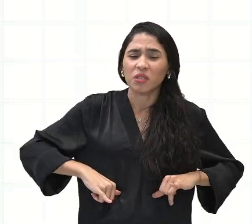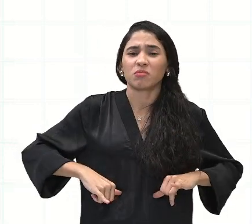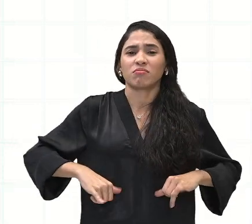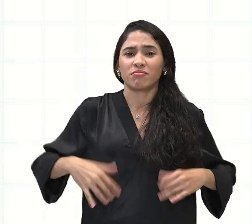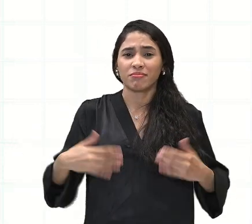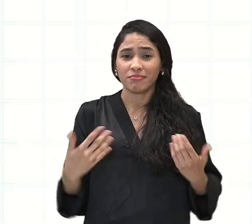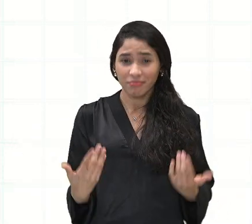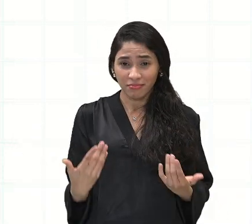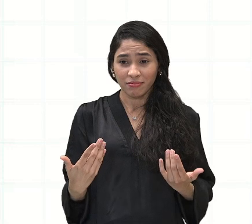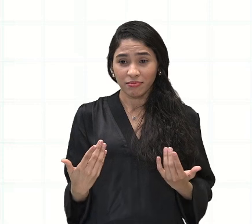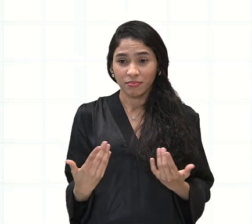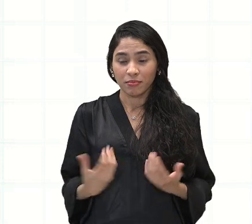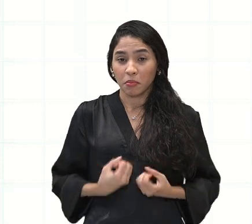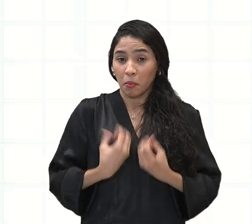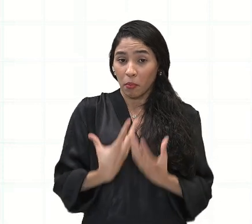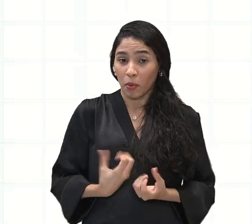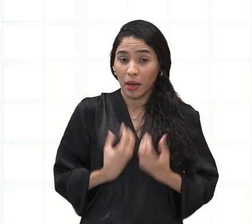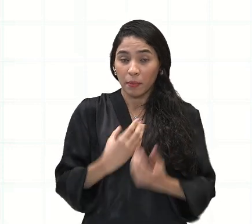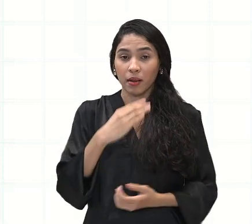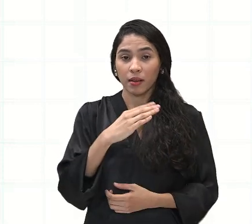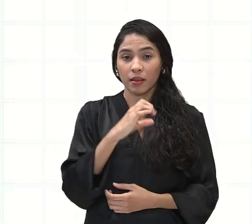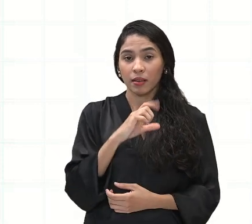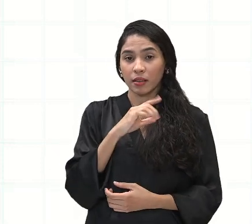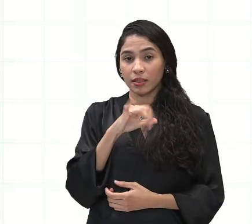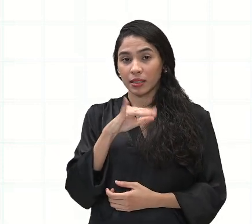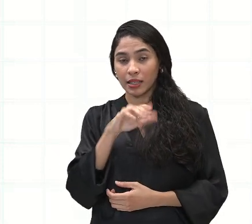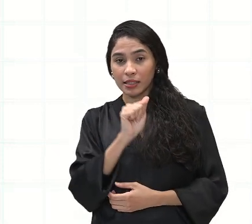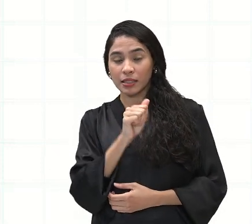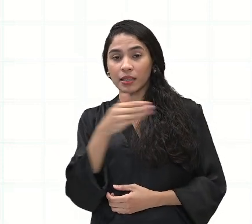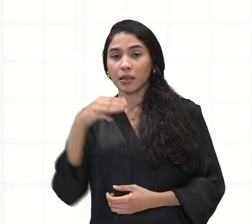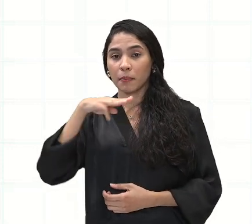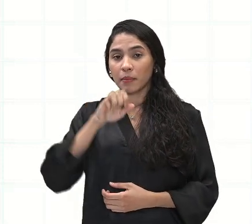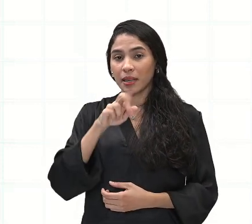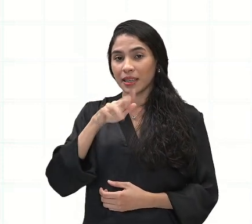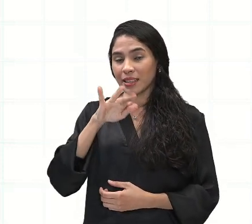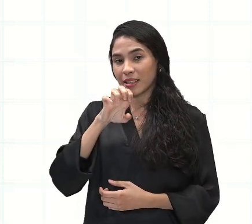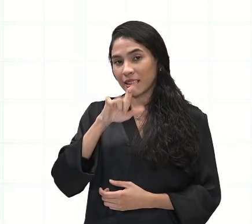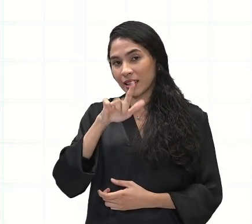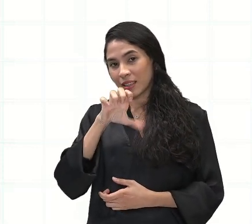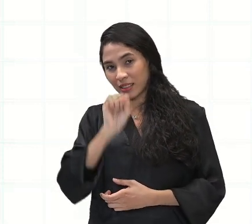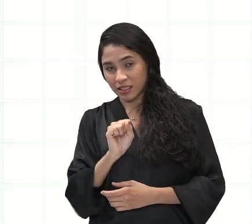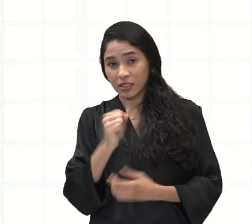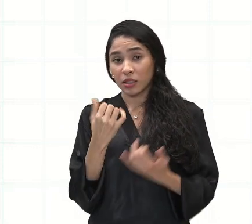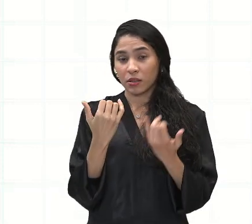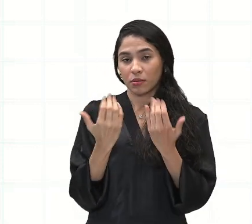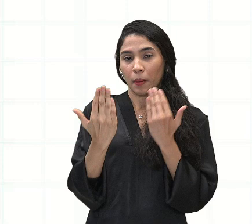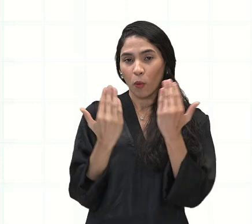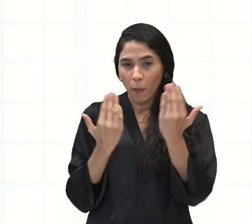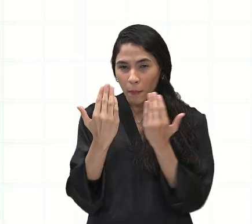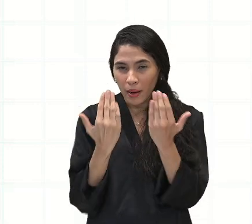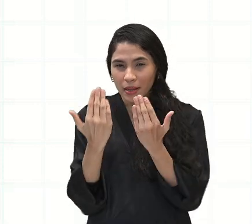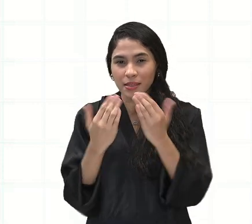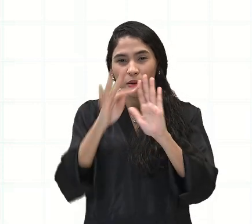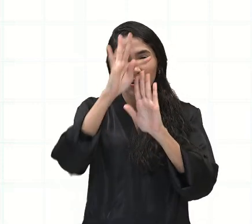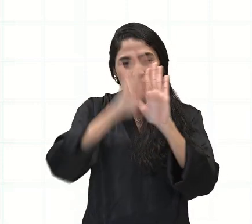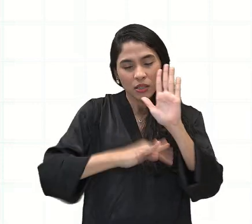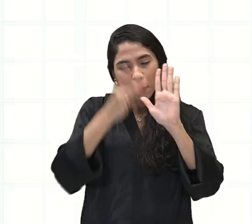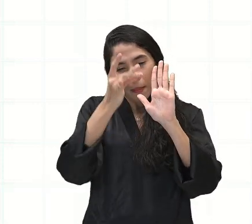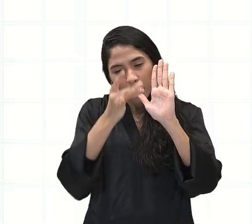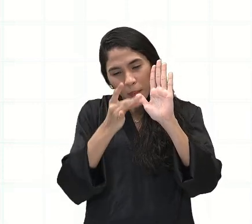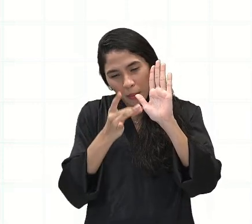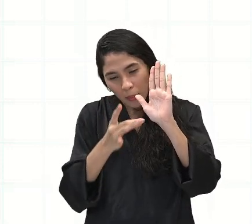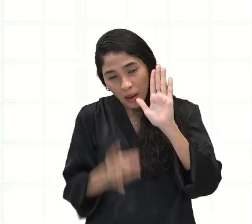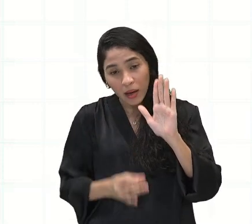Então, o nosso poema da Cecília Meirelles faz essa comparação que vem durante todo o texto, durante todo o poema, entre